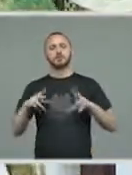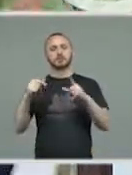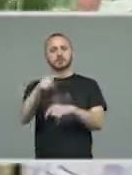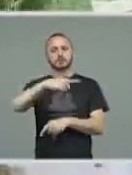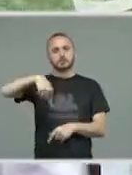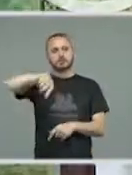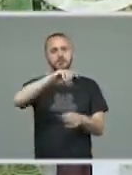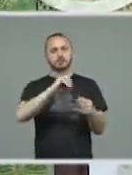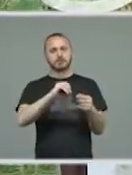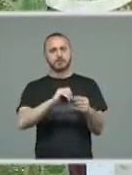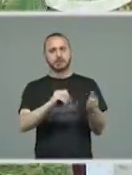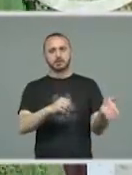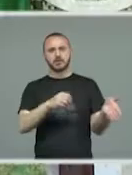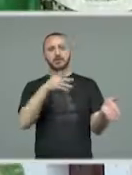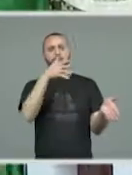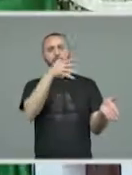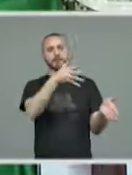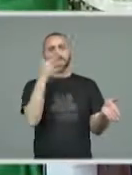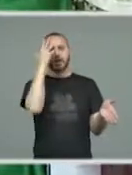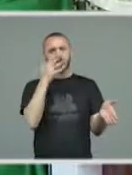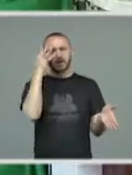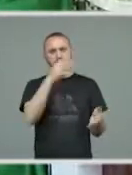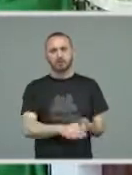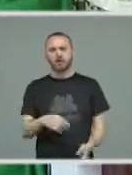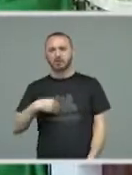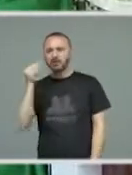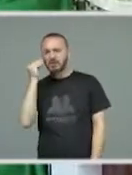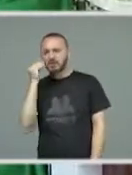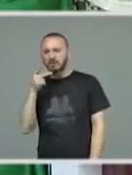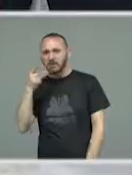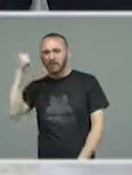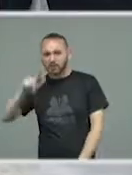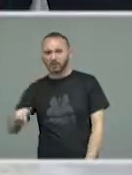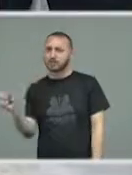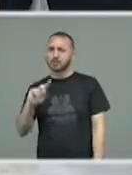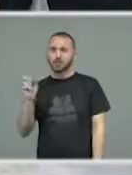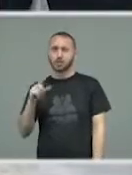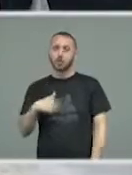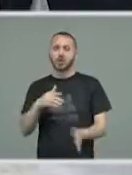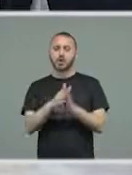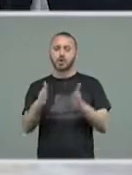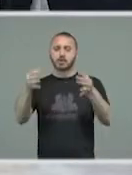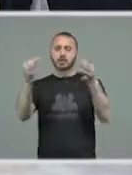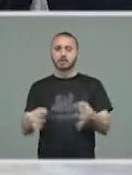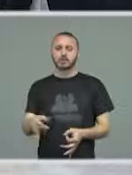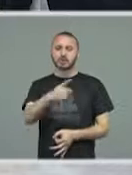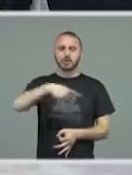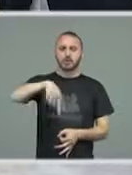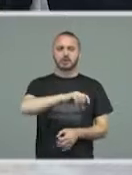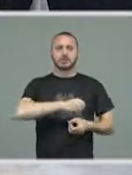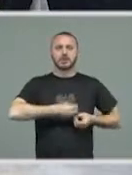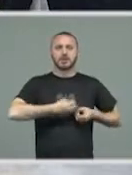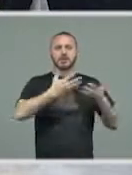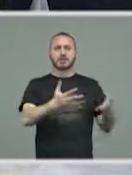Não vou aqui fazer ou tentar resgatar tudo, por isso no tempo certo eles irão lançar,